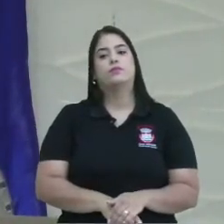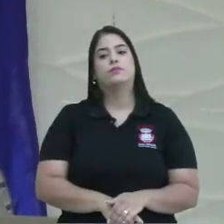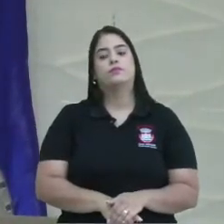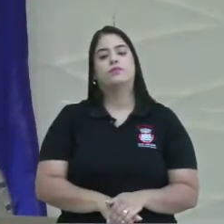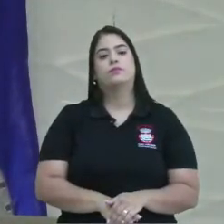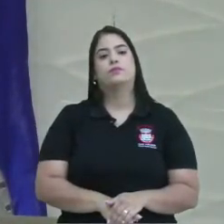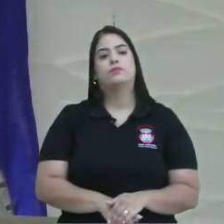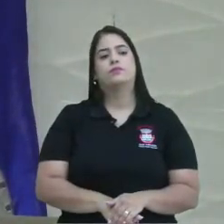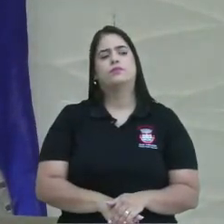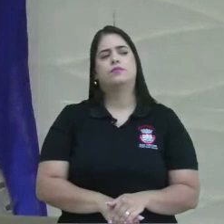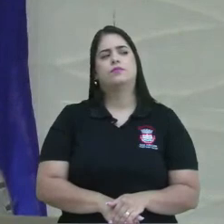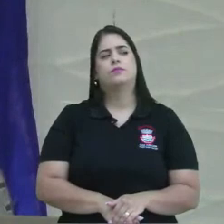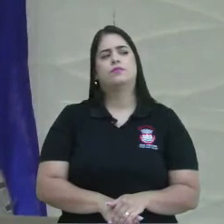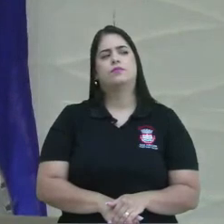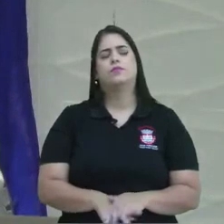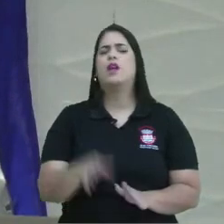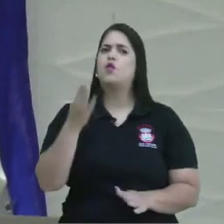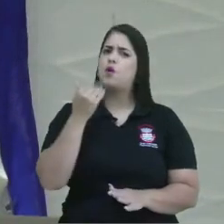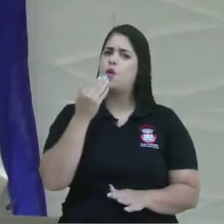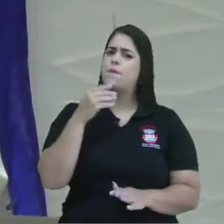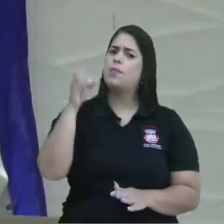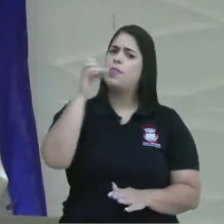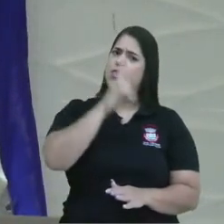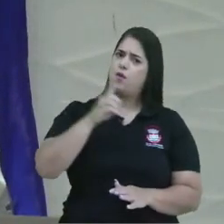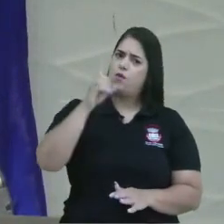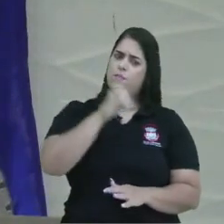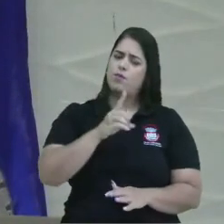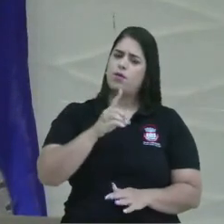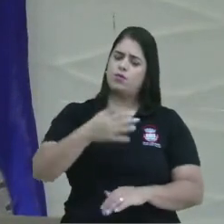manhã, que foi promovido no último domingo, lá na Rua Nova.